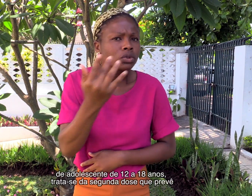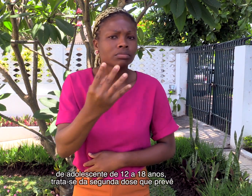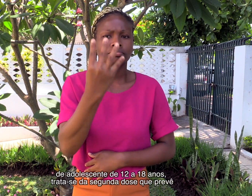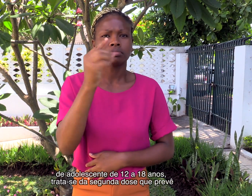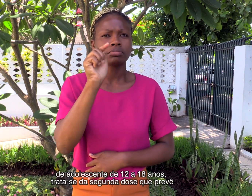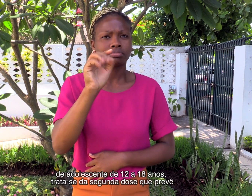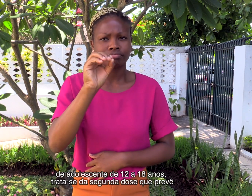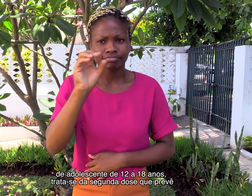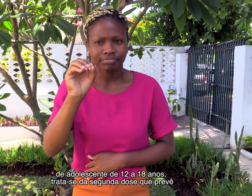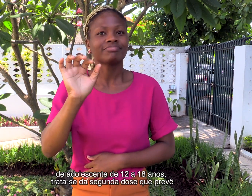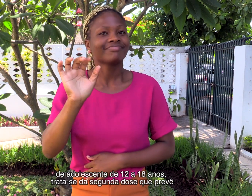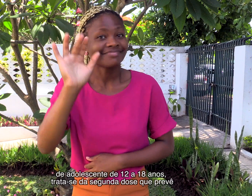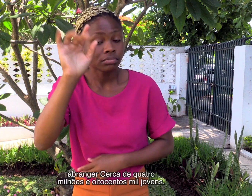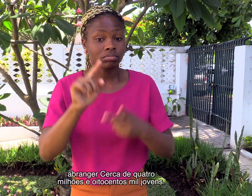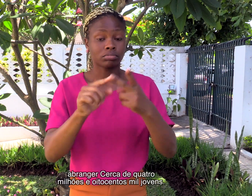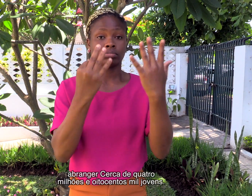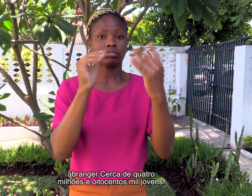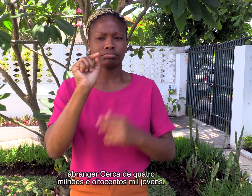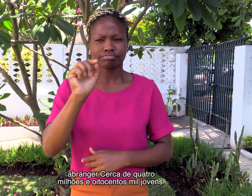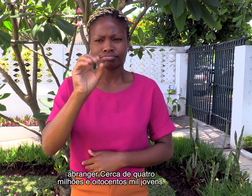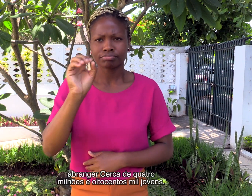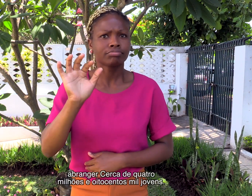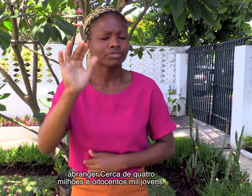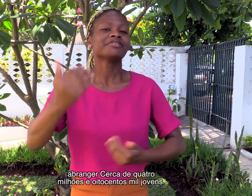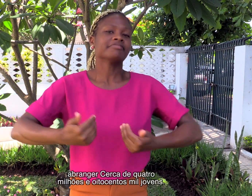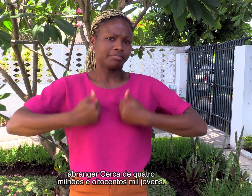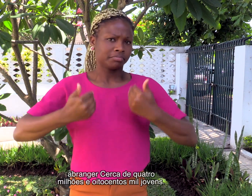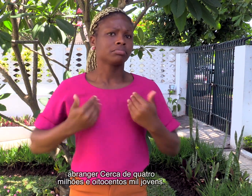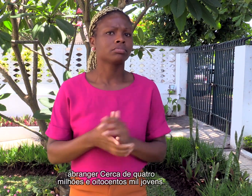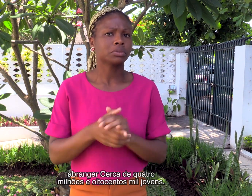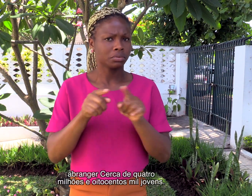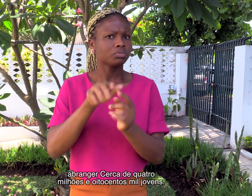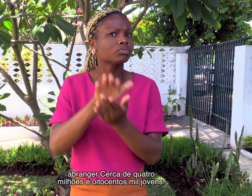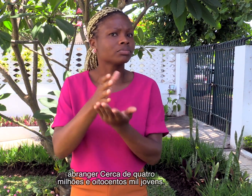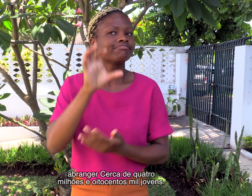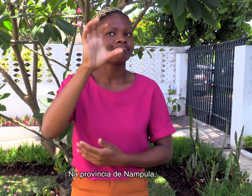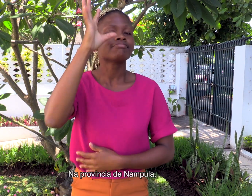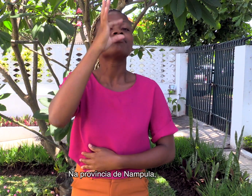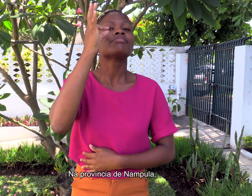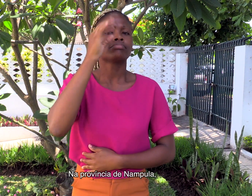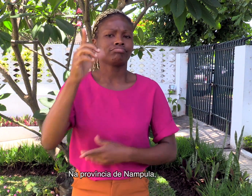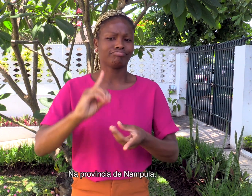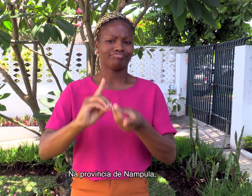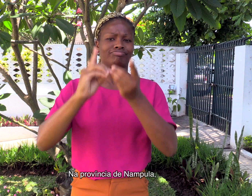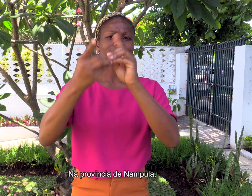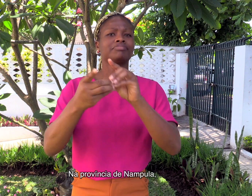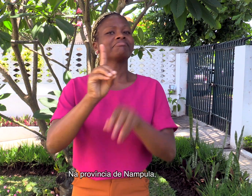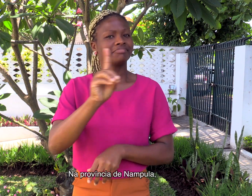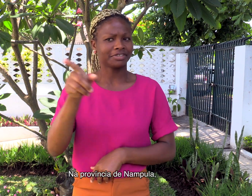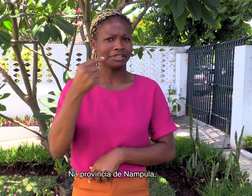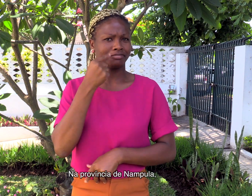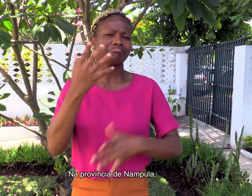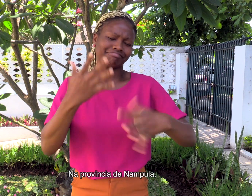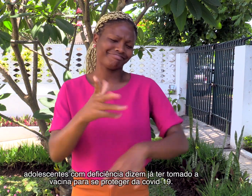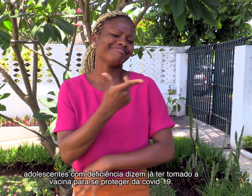anos. Trata-se da segunda dose que prevê abranger cerca de 4 milhões e 800 mil jovens. Na província de Nampula, adolescentes